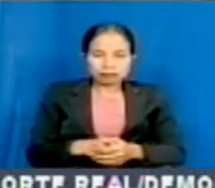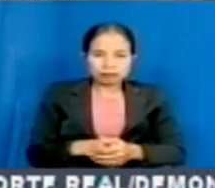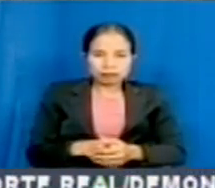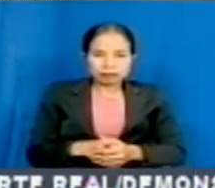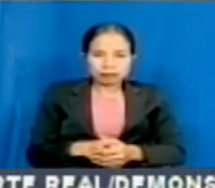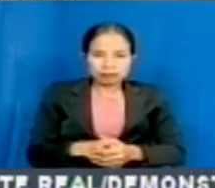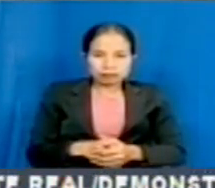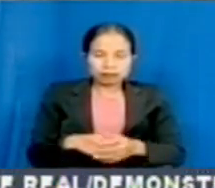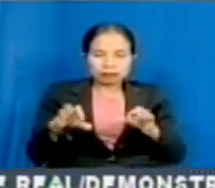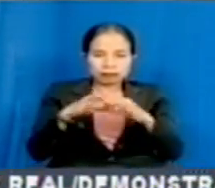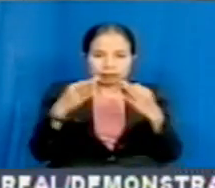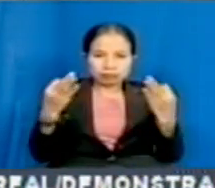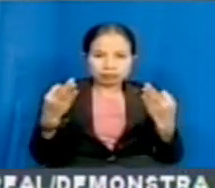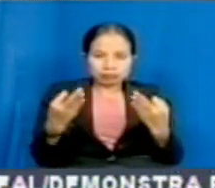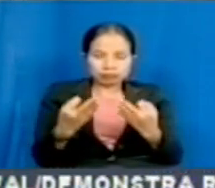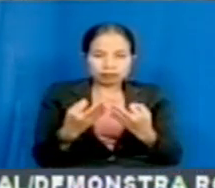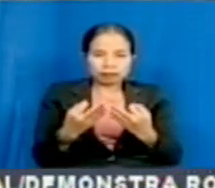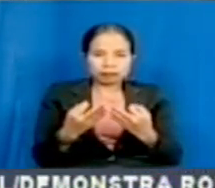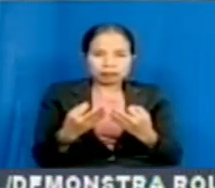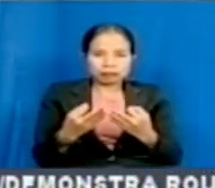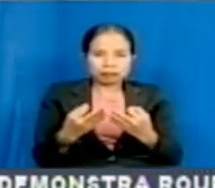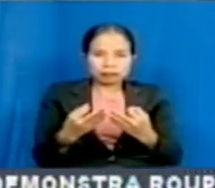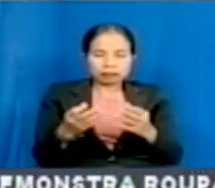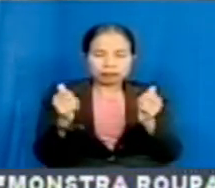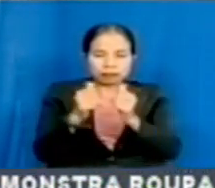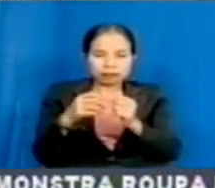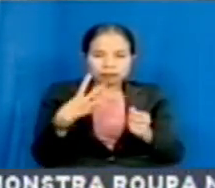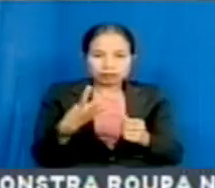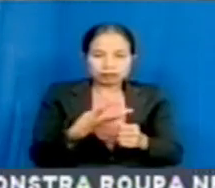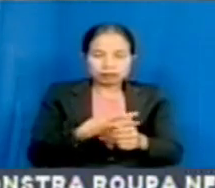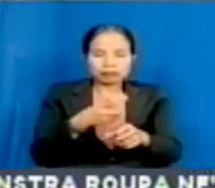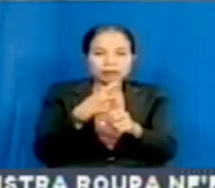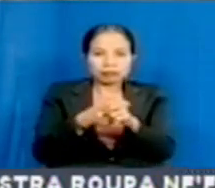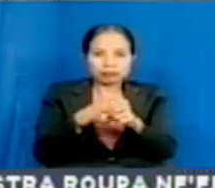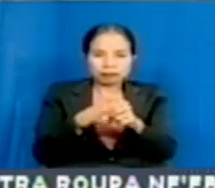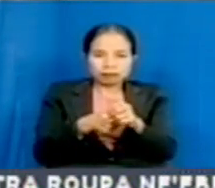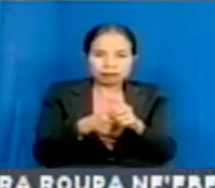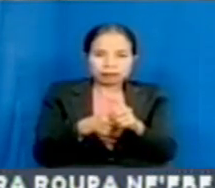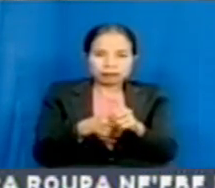família mos o ami e momento neva